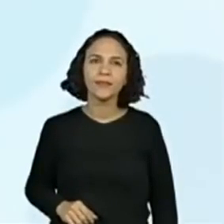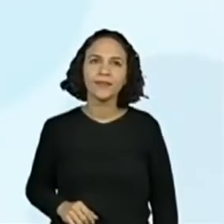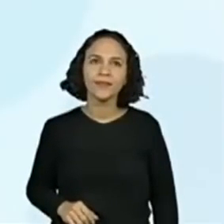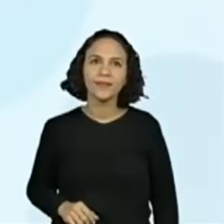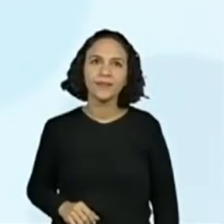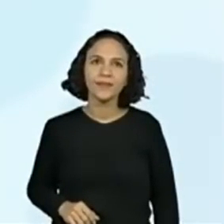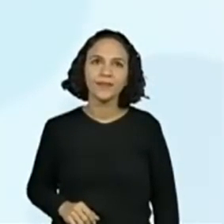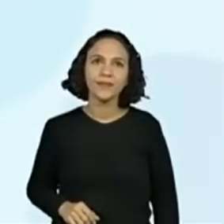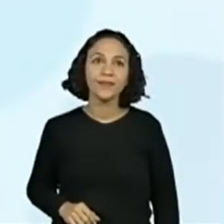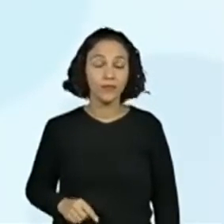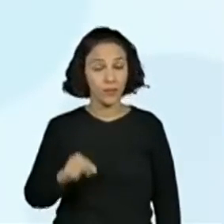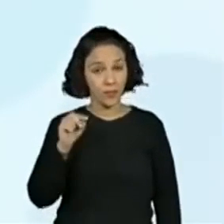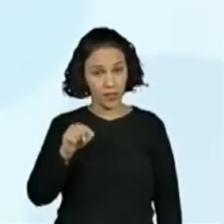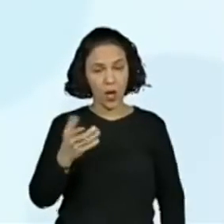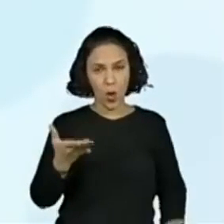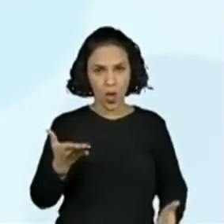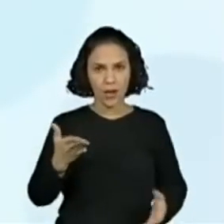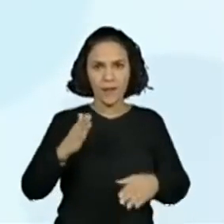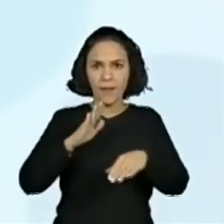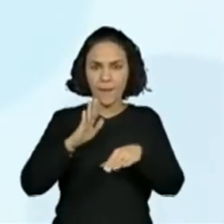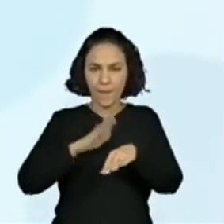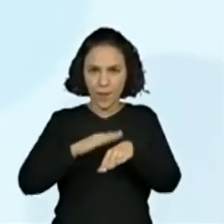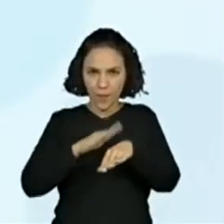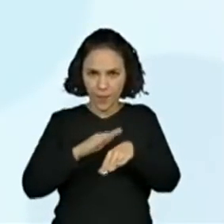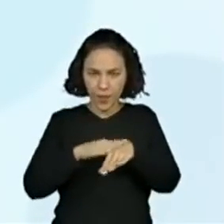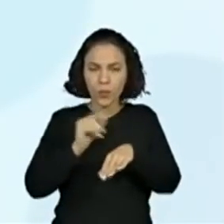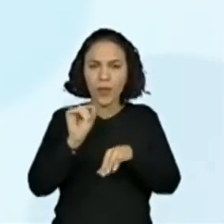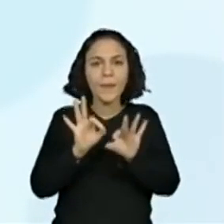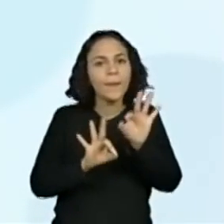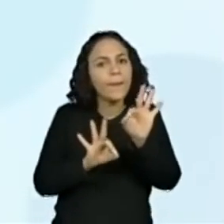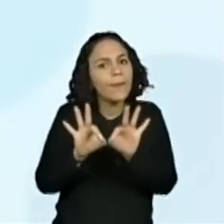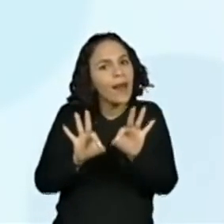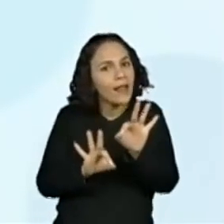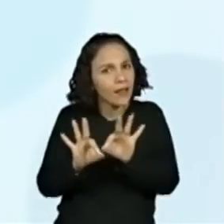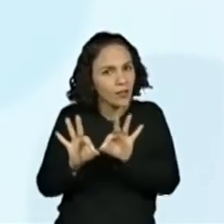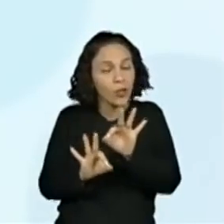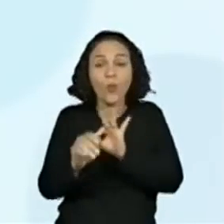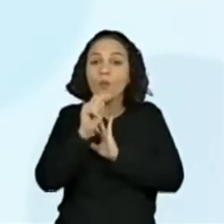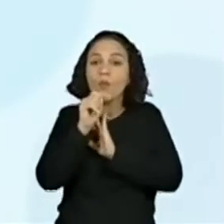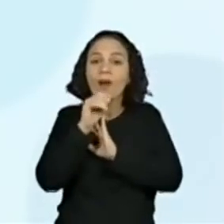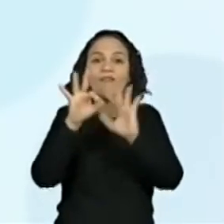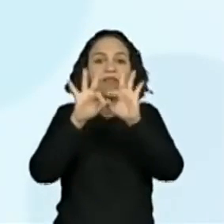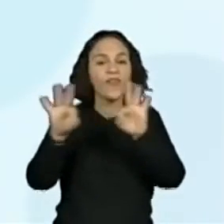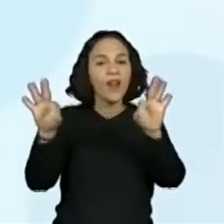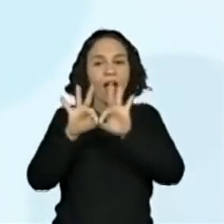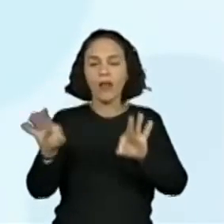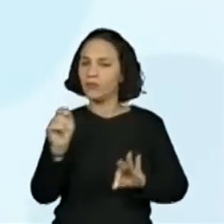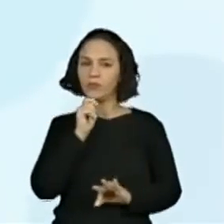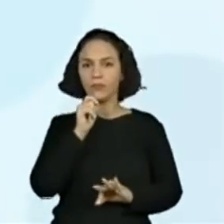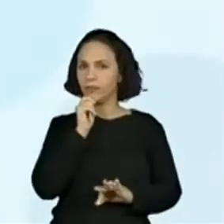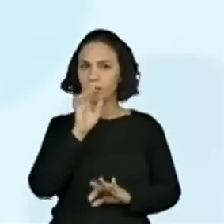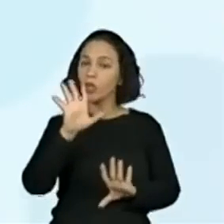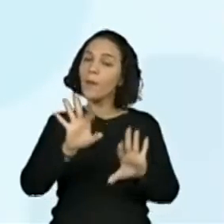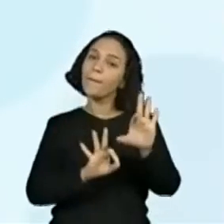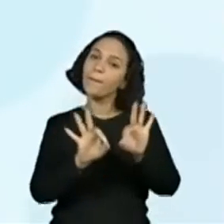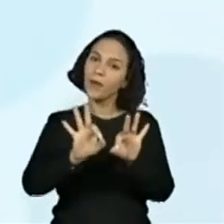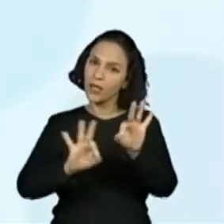Nós estamos planejando o que a gente vai escrever no nosso final. Colocar duende no saco. Isso.